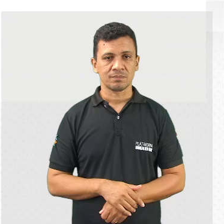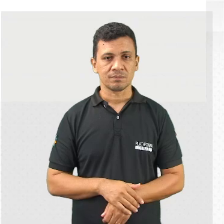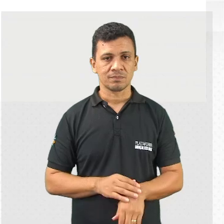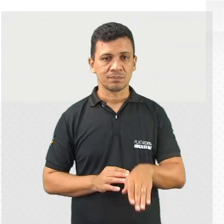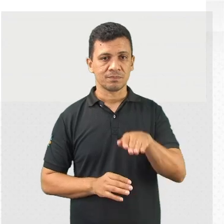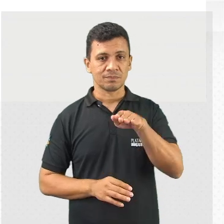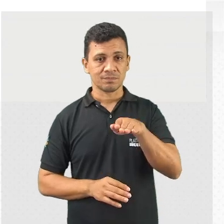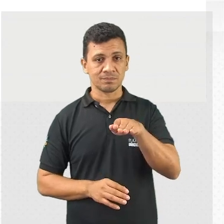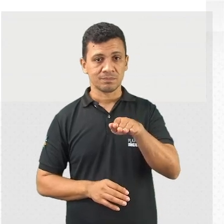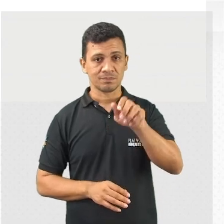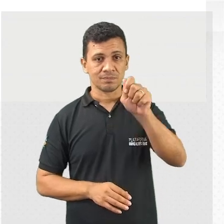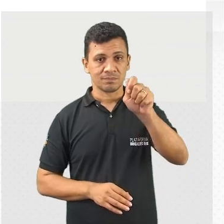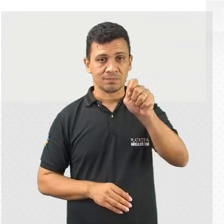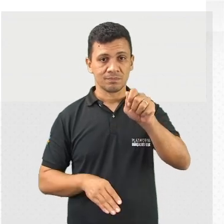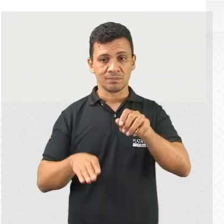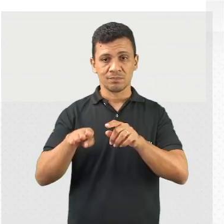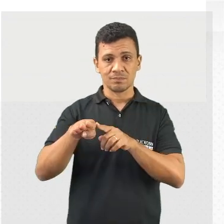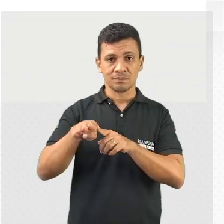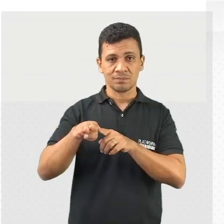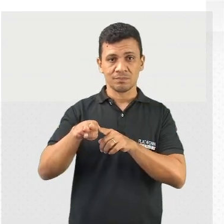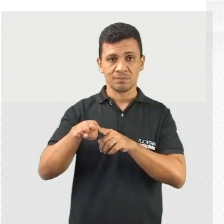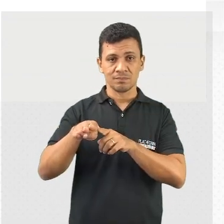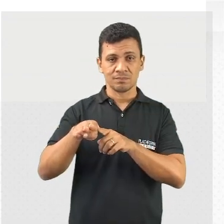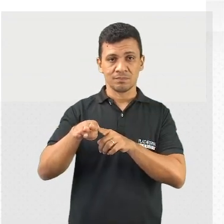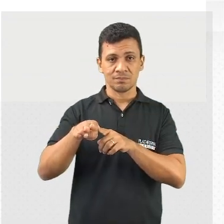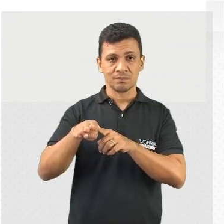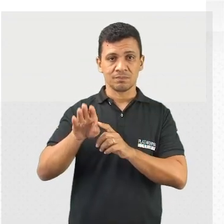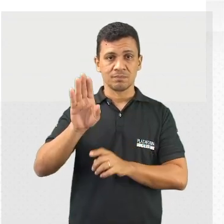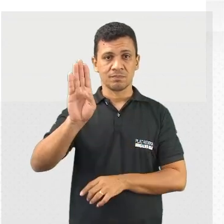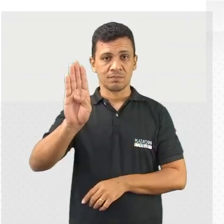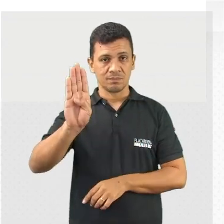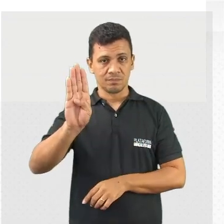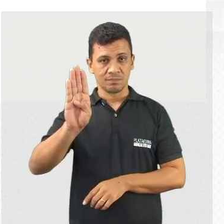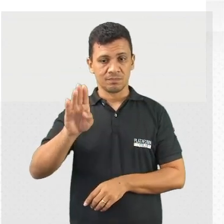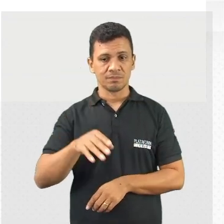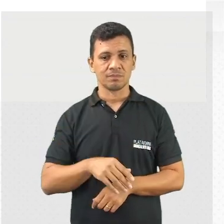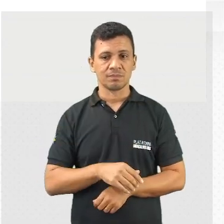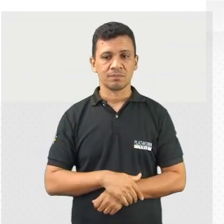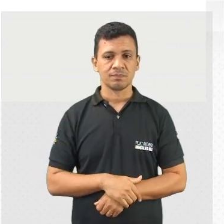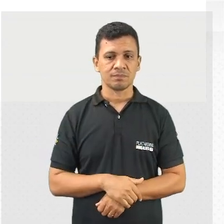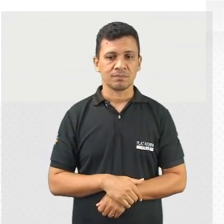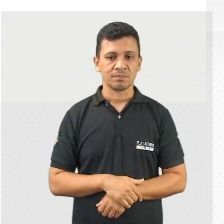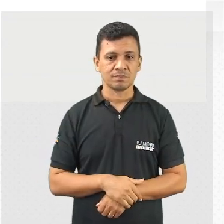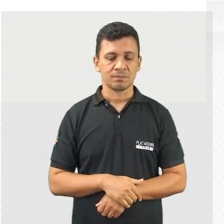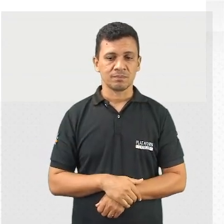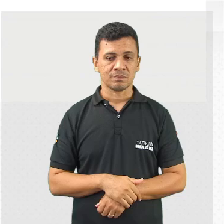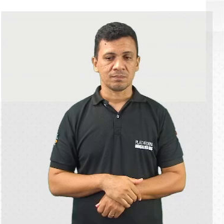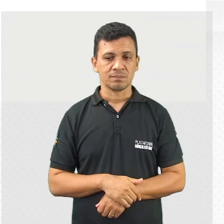placa B. Placa A aqui. Porque eu não apaguei. Deixa eu apagar bem aqui.